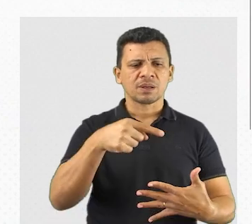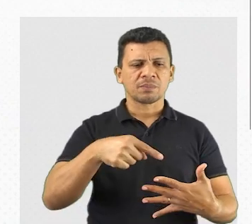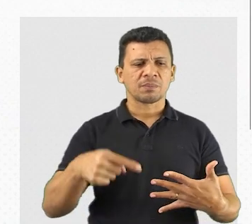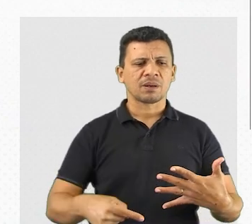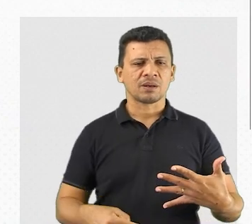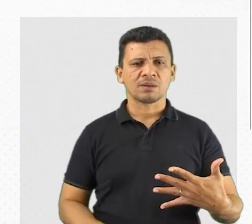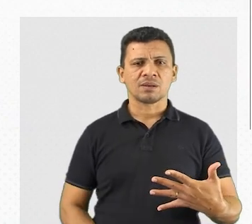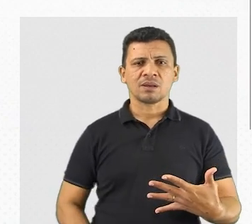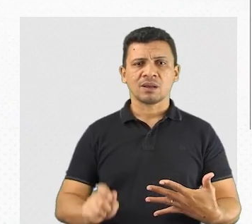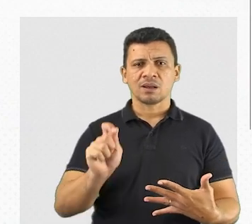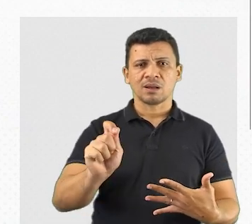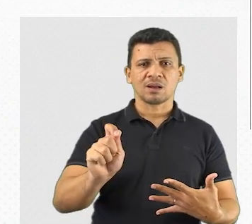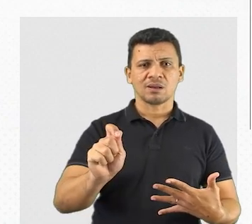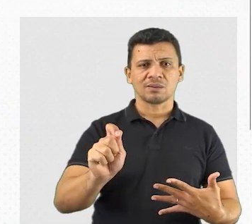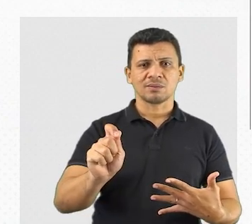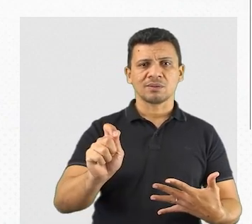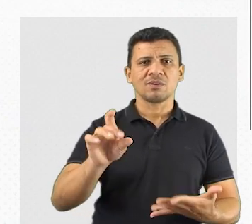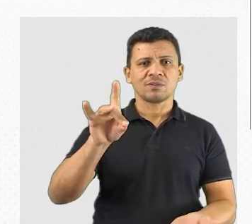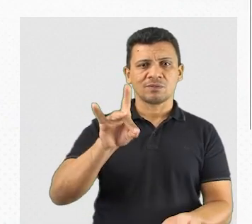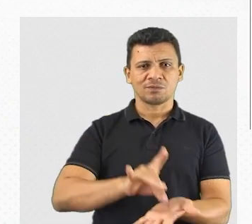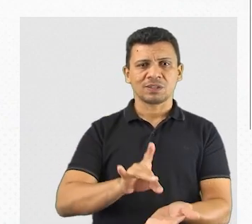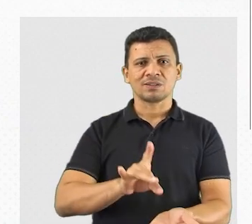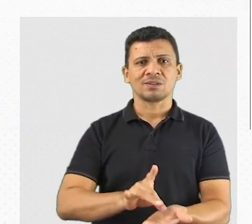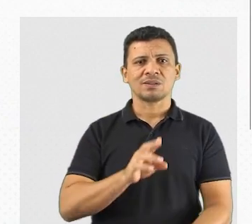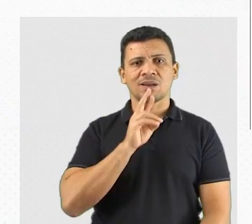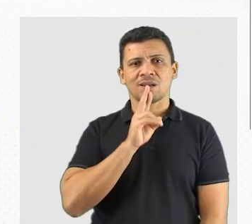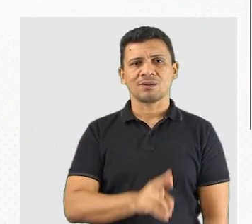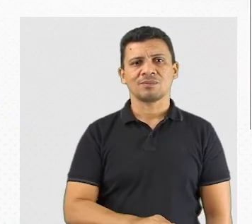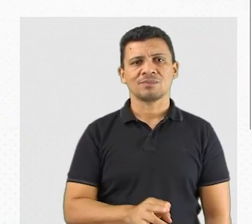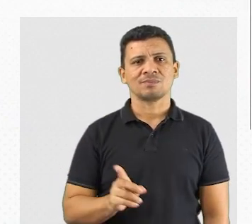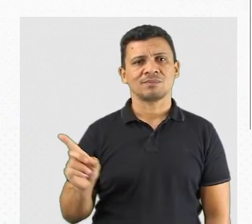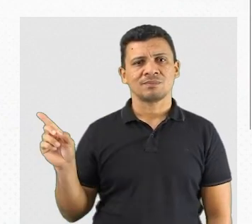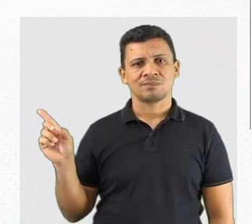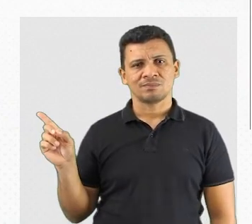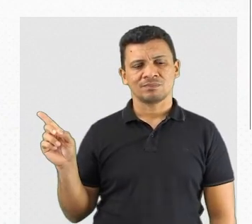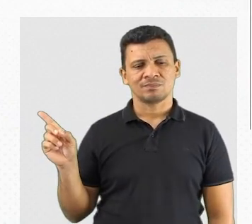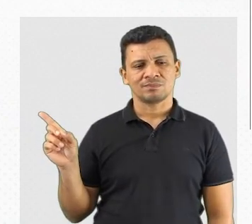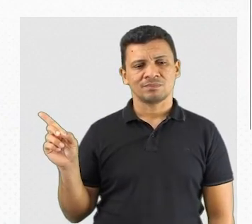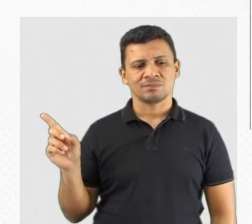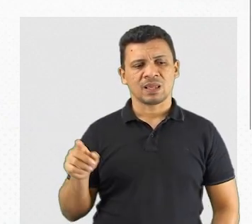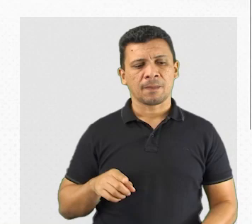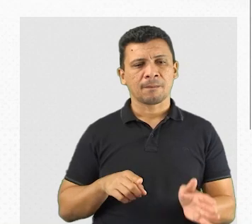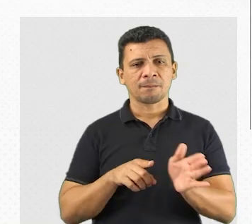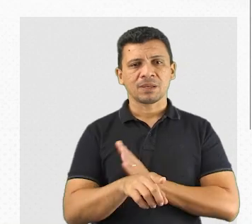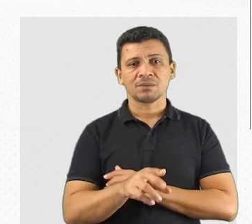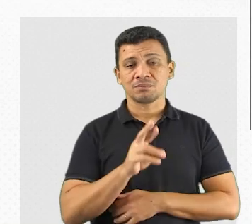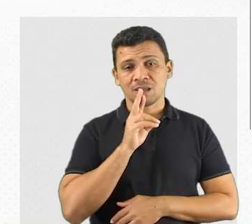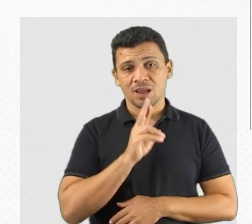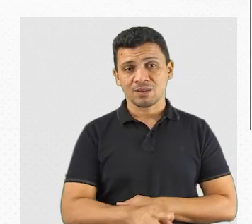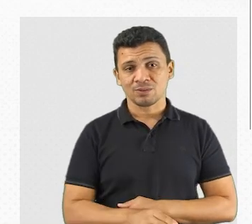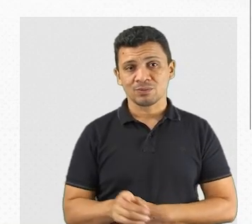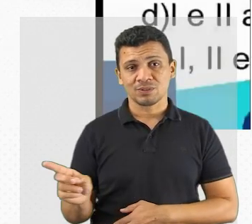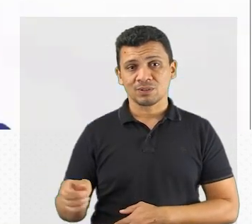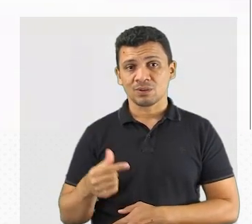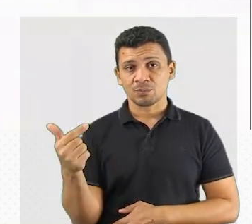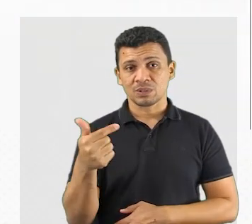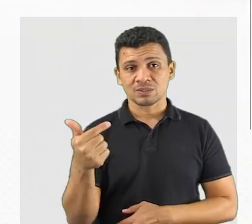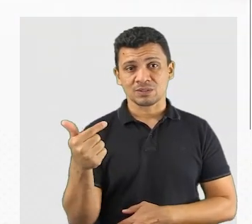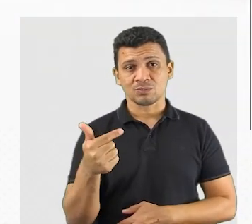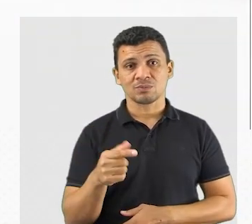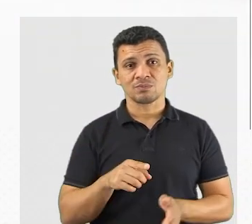Então, a letra A é nossa opção verdadeira. Tá certo? Então, tá aí uma questão resolvida. Vamos fazer aqui uma segunda questão.